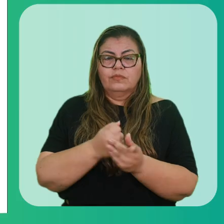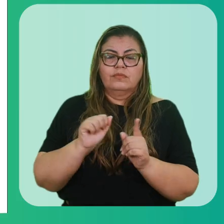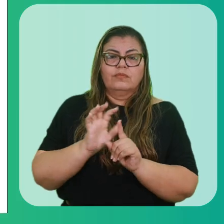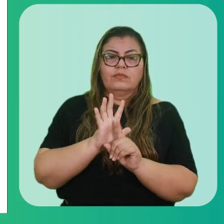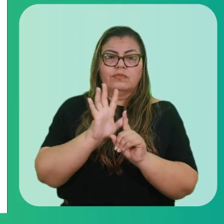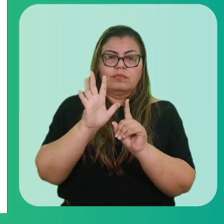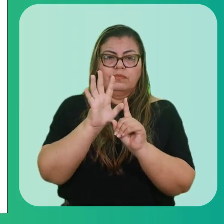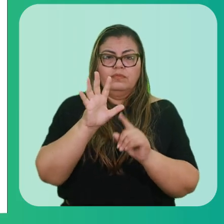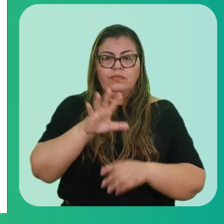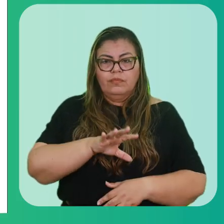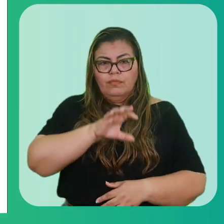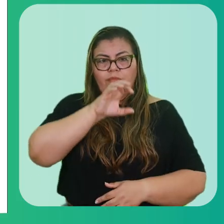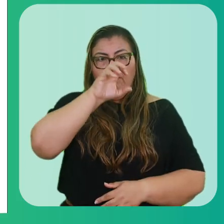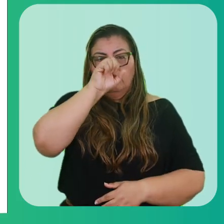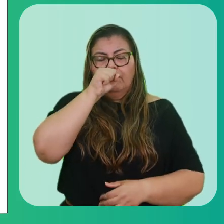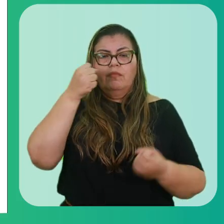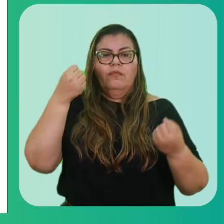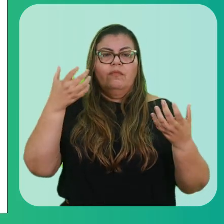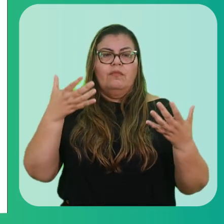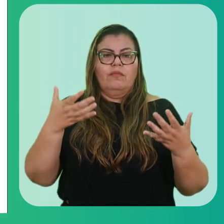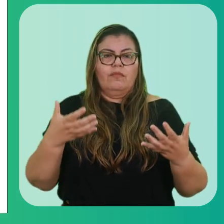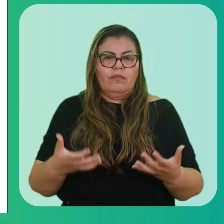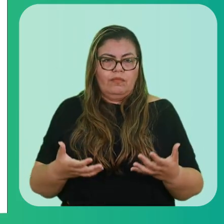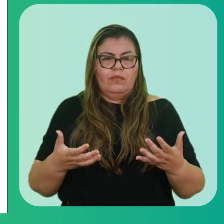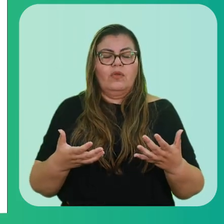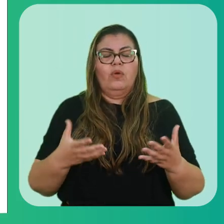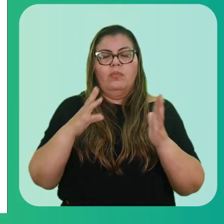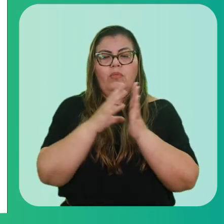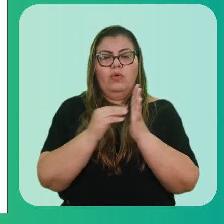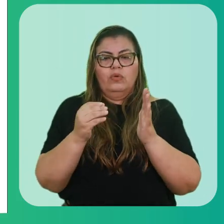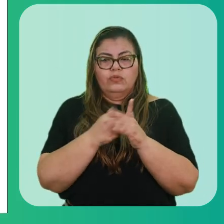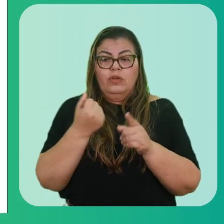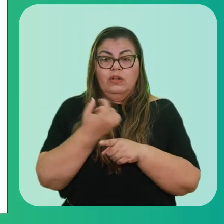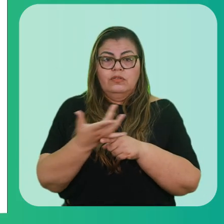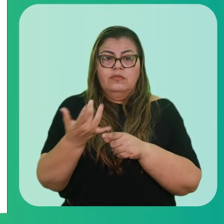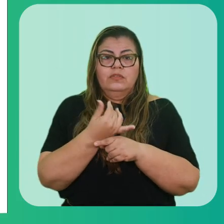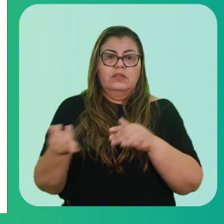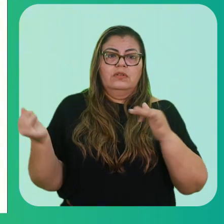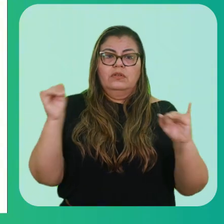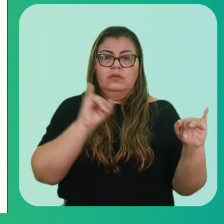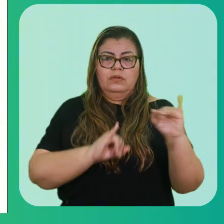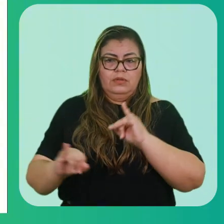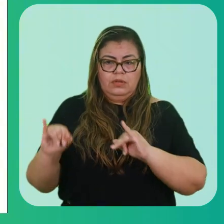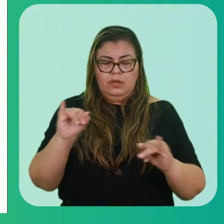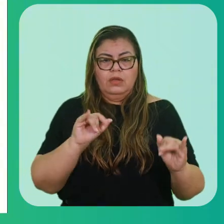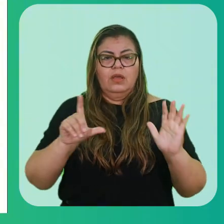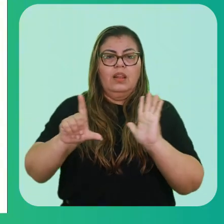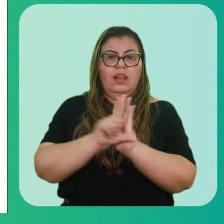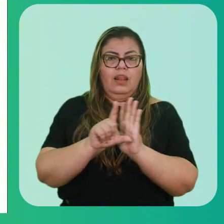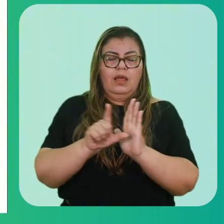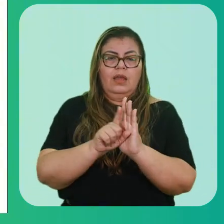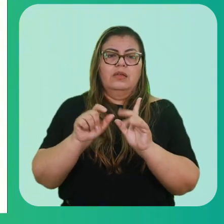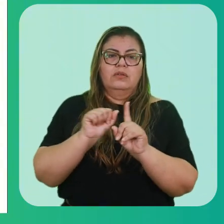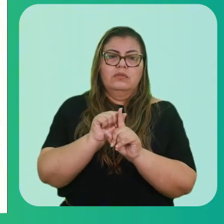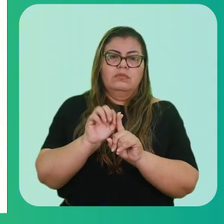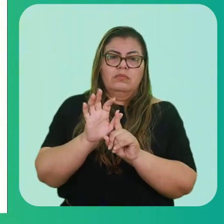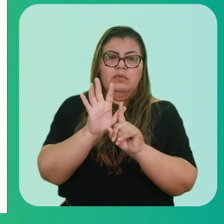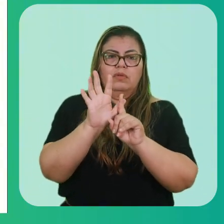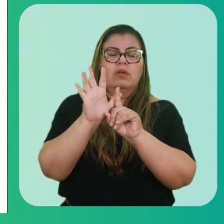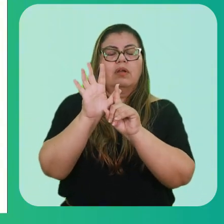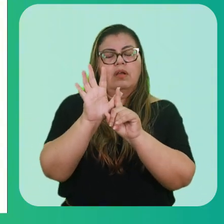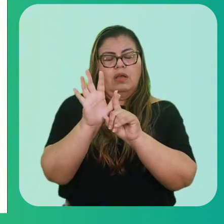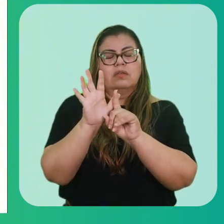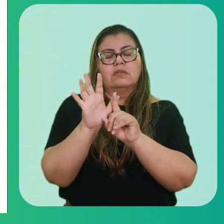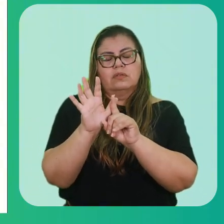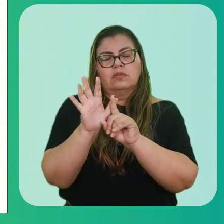dos gases, né? A respiração pode ser explicada, portanto, por modelos físico-químicos, a lei dos gases ou as leis dos gases